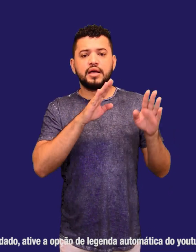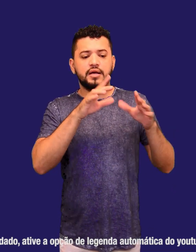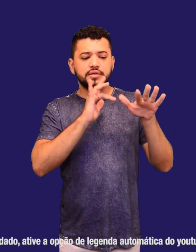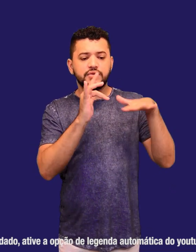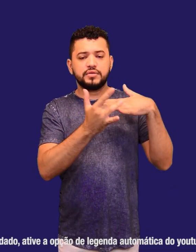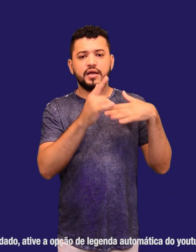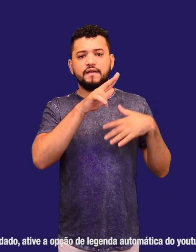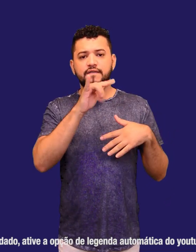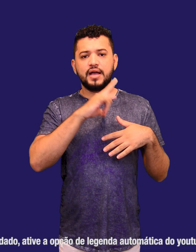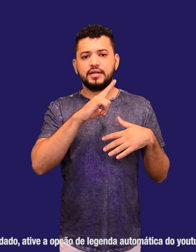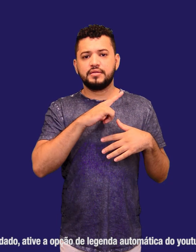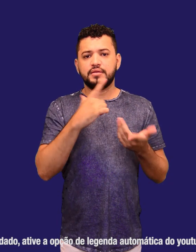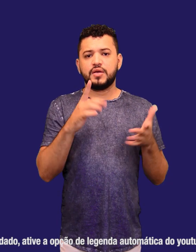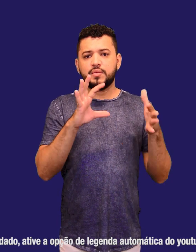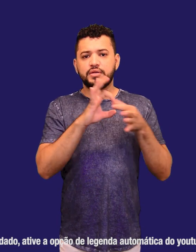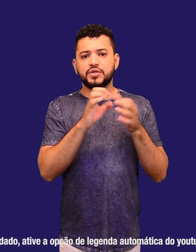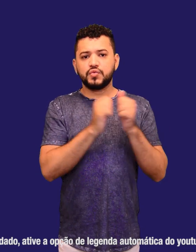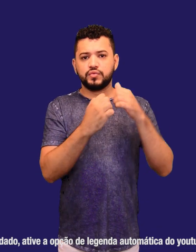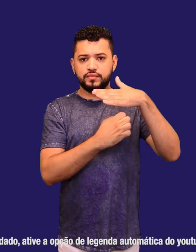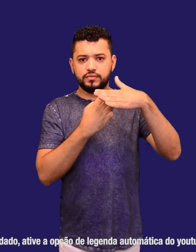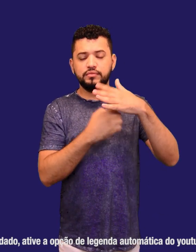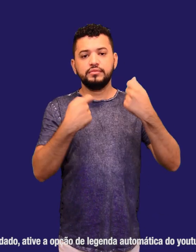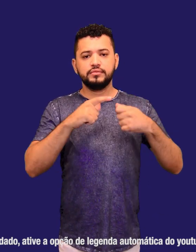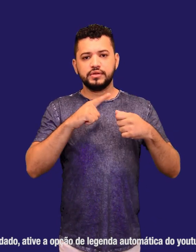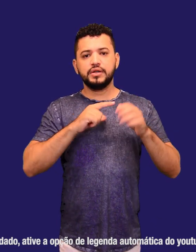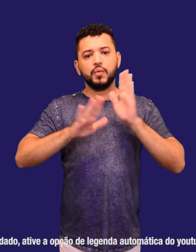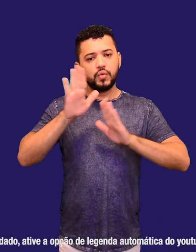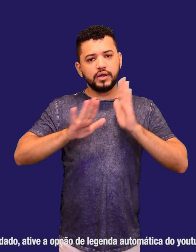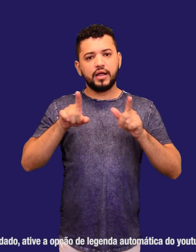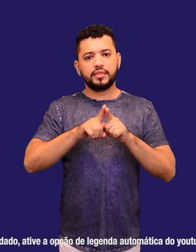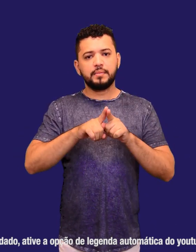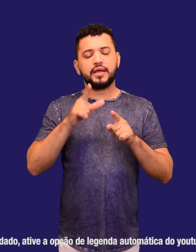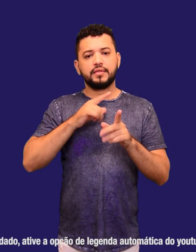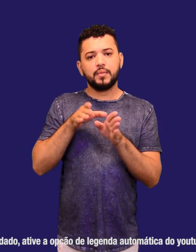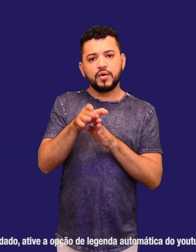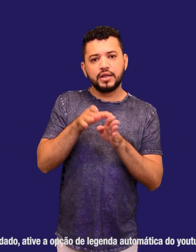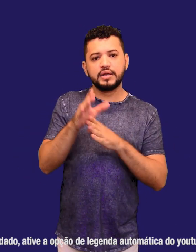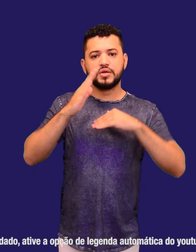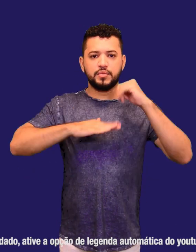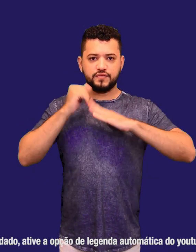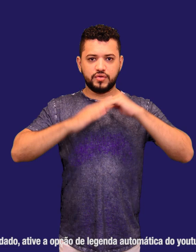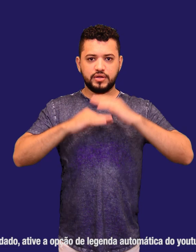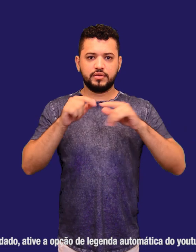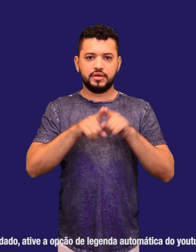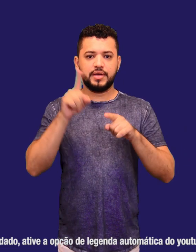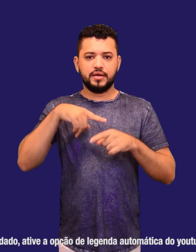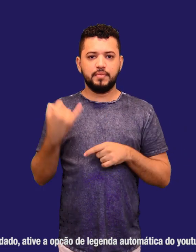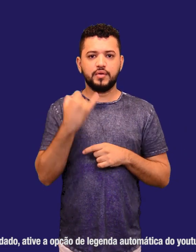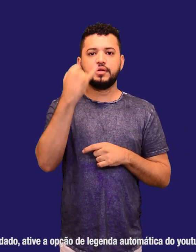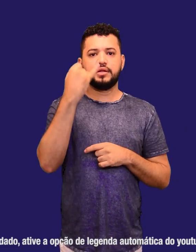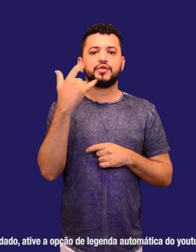relação a essa empresa. É importante ter esse cuidado e até a orientação profissional é fundamental nesse momento, né, para a gente